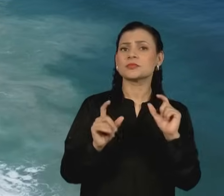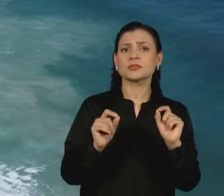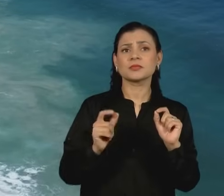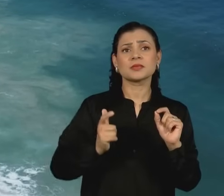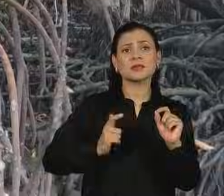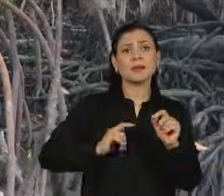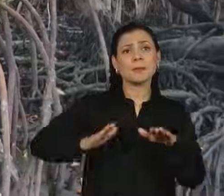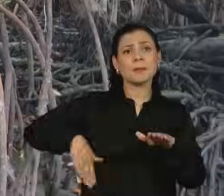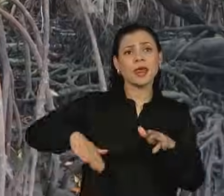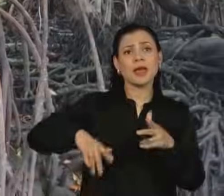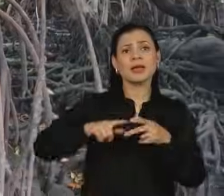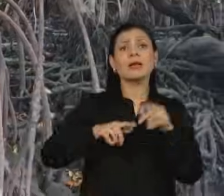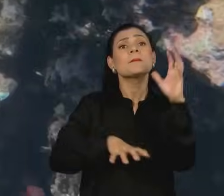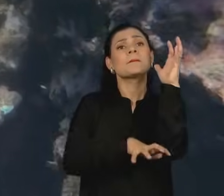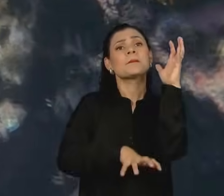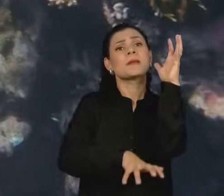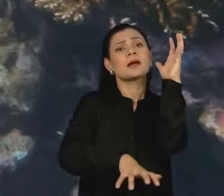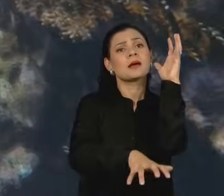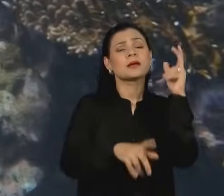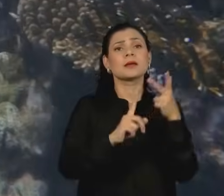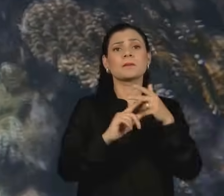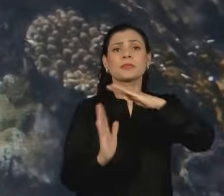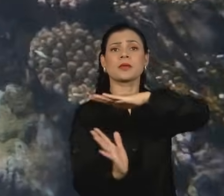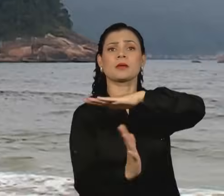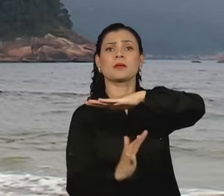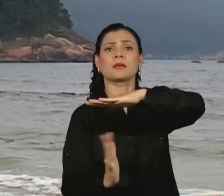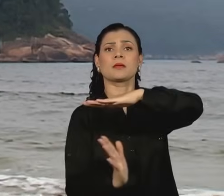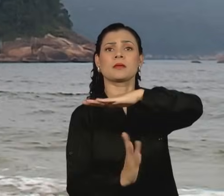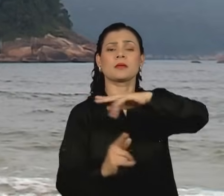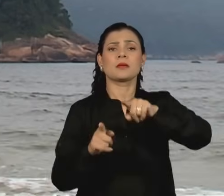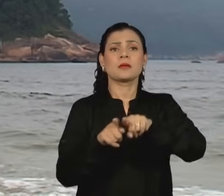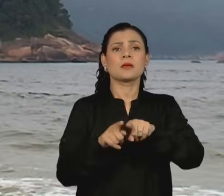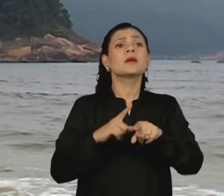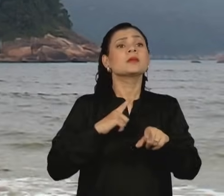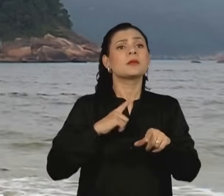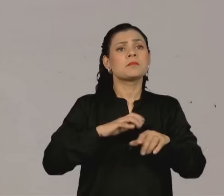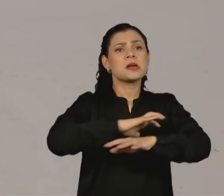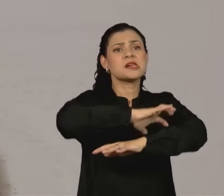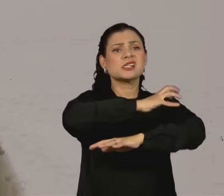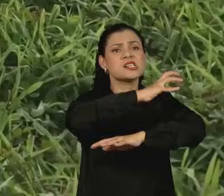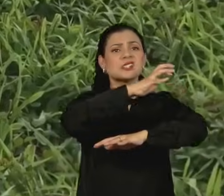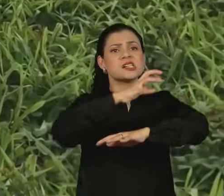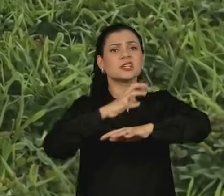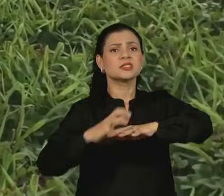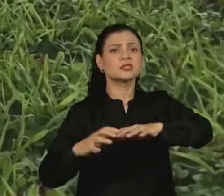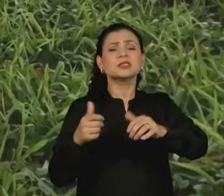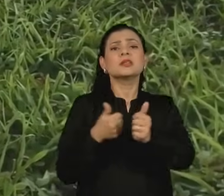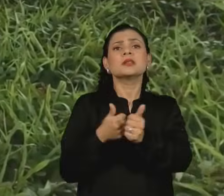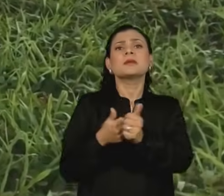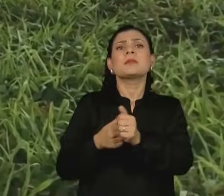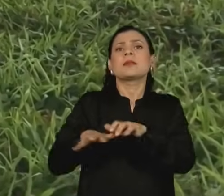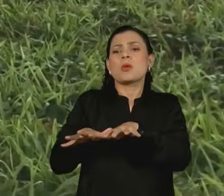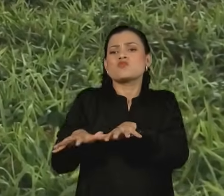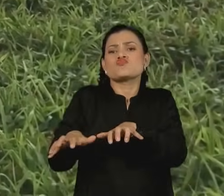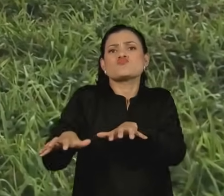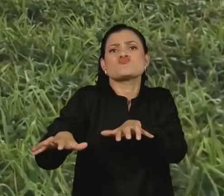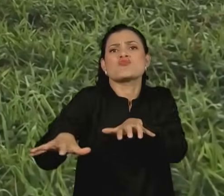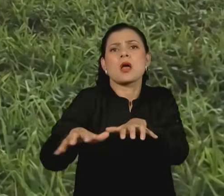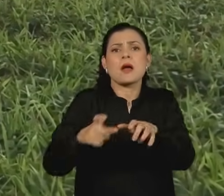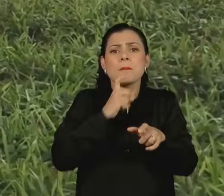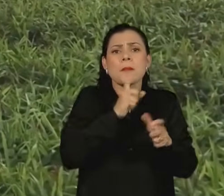Estuários, praias, manguezais, recifes de coral, costões rochosos, dunas e restingas